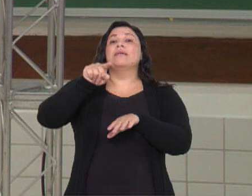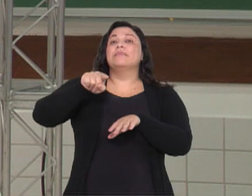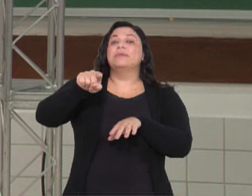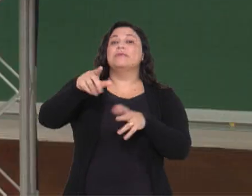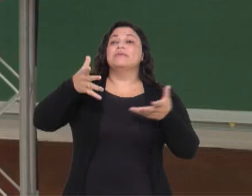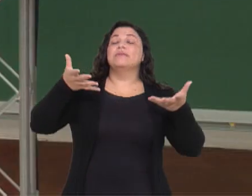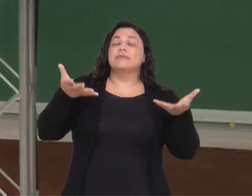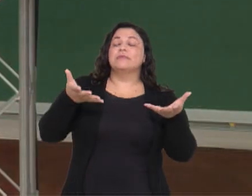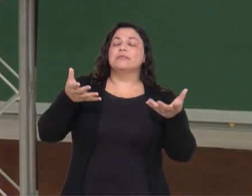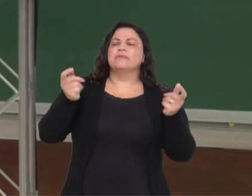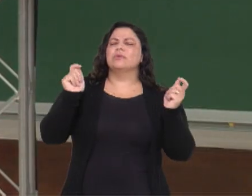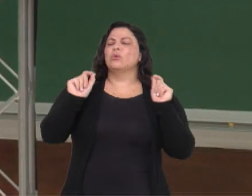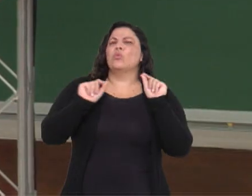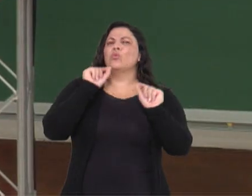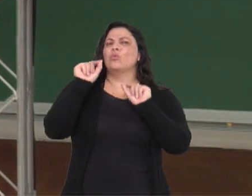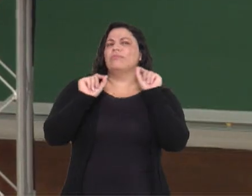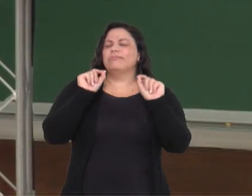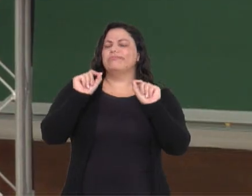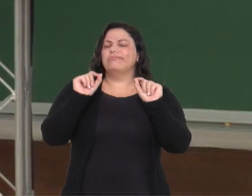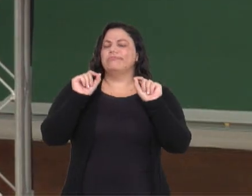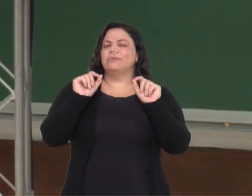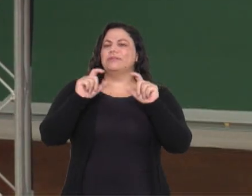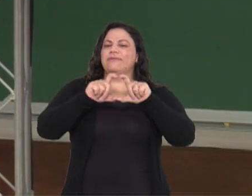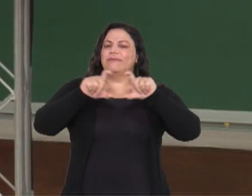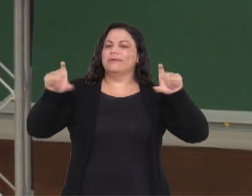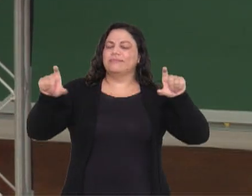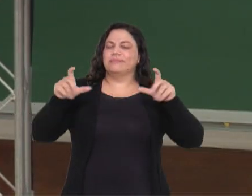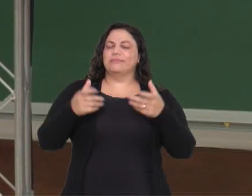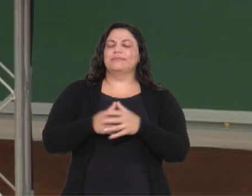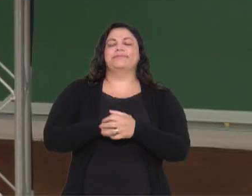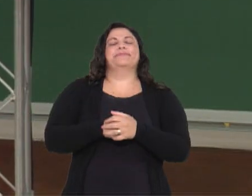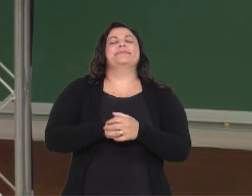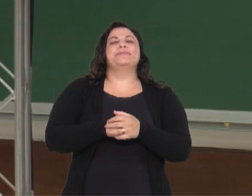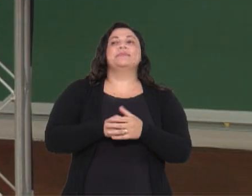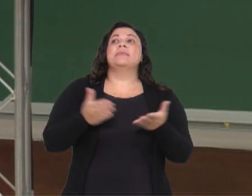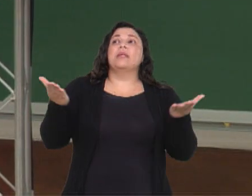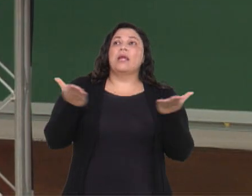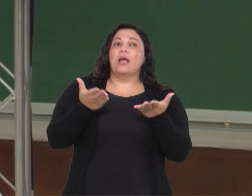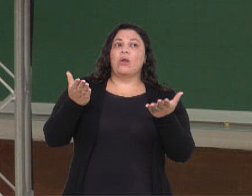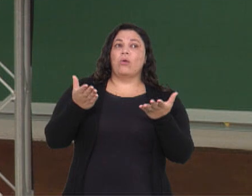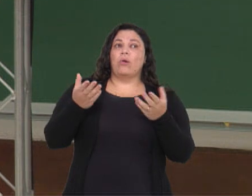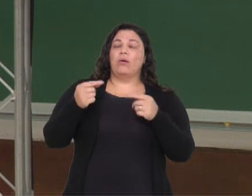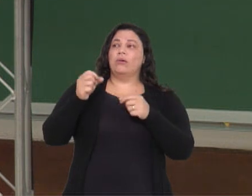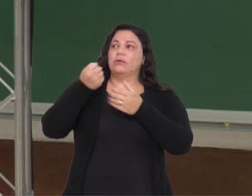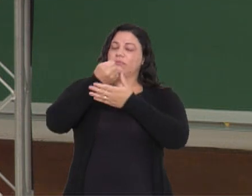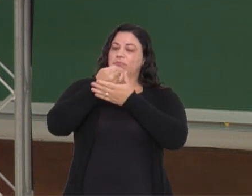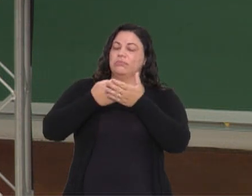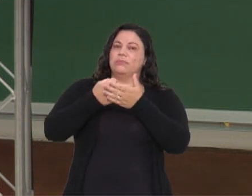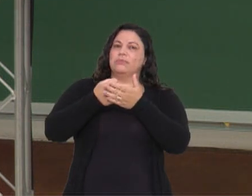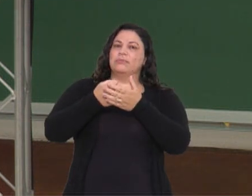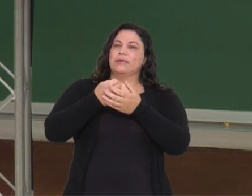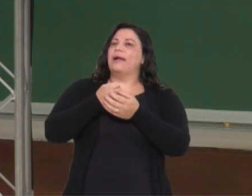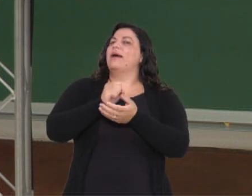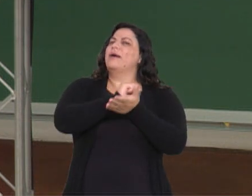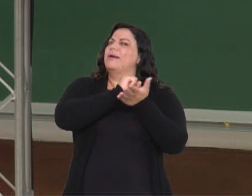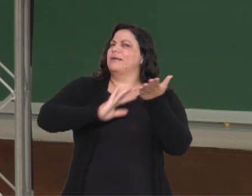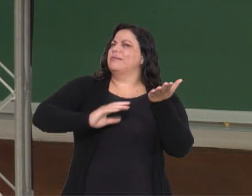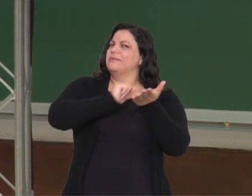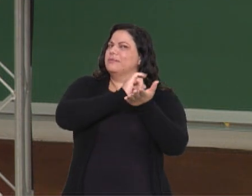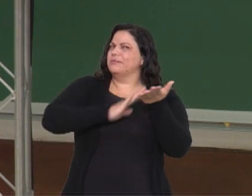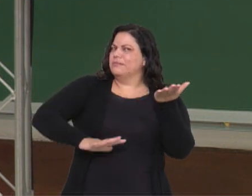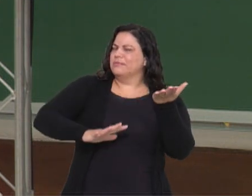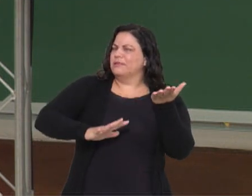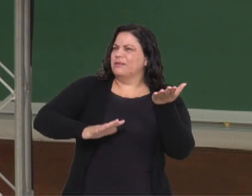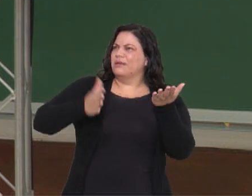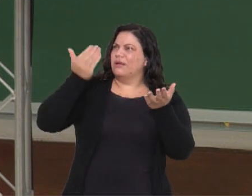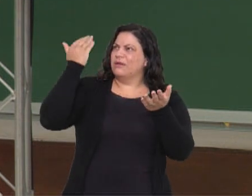ver como constrói a equação. Agora, eu vou retratar aqui um exercício adaptado que eu busquei